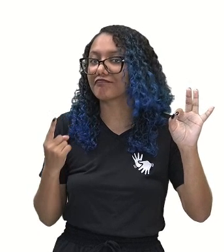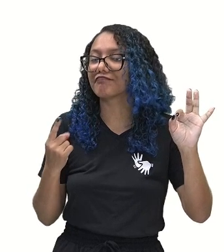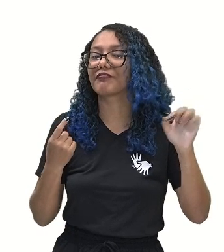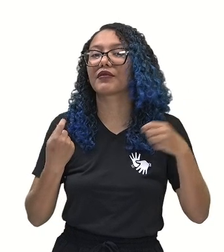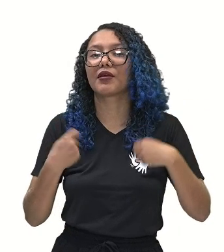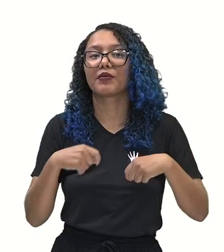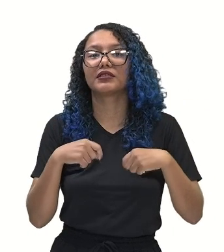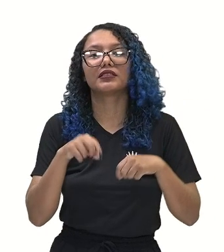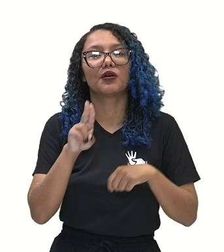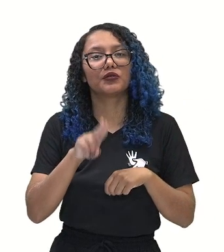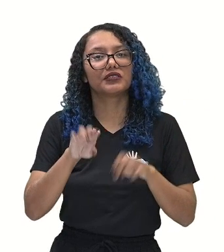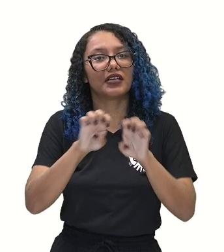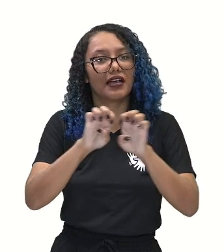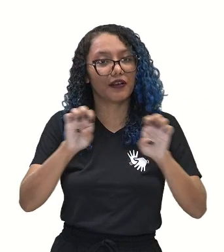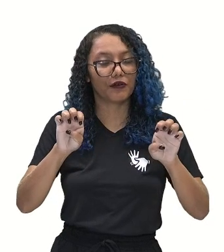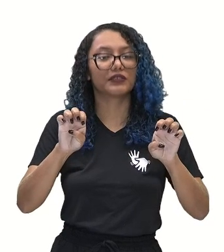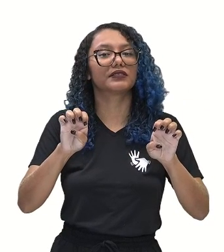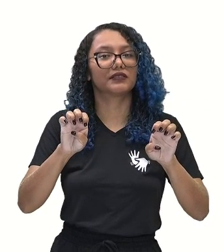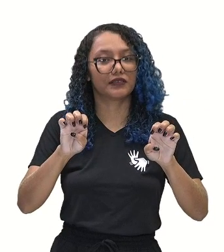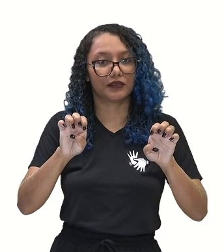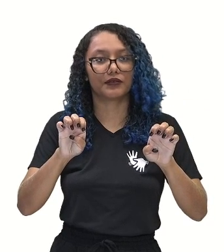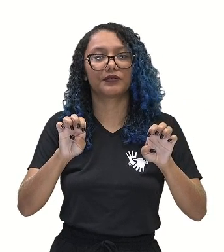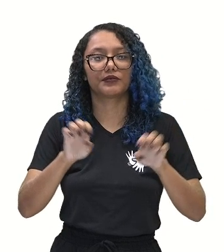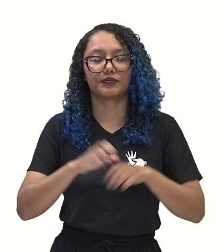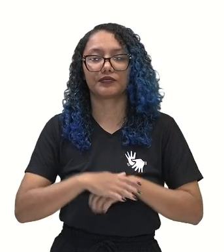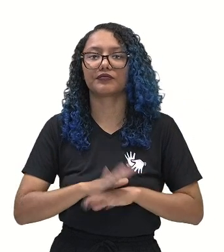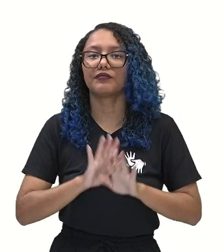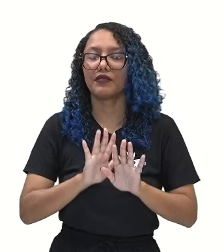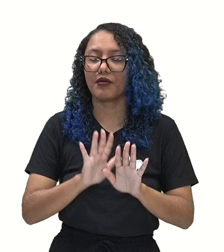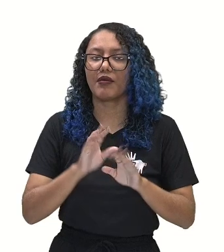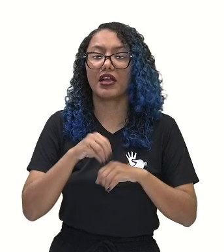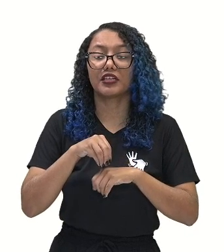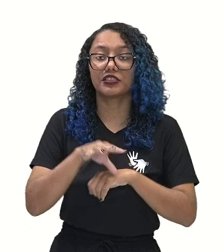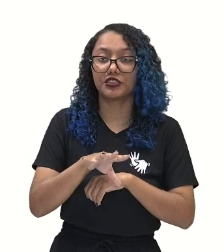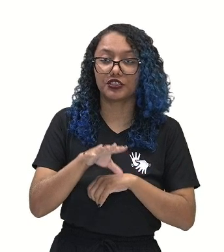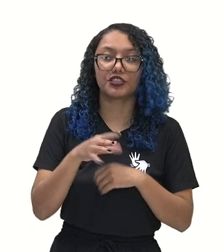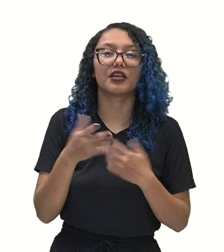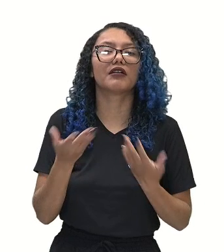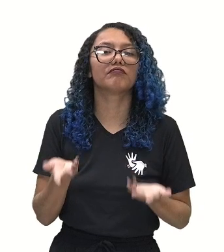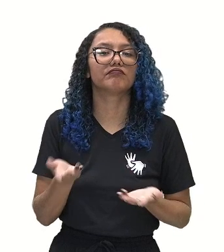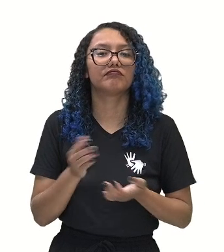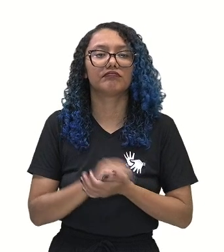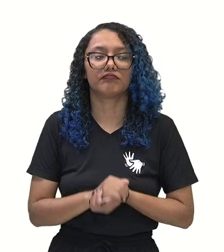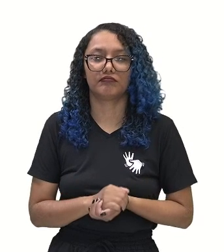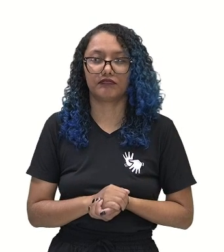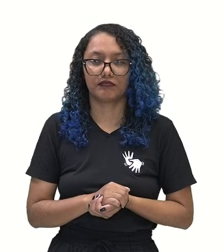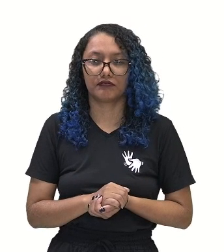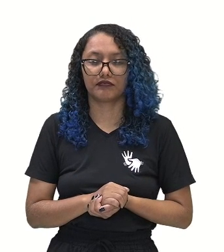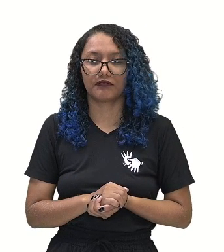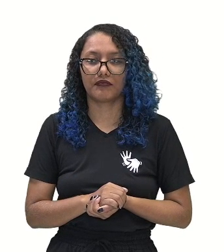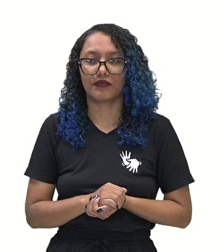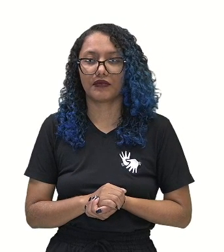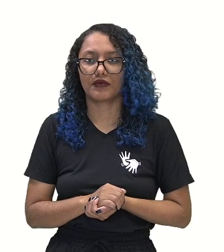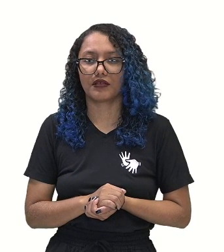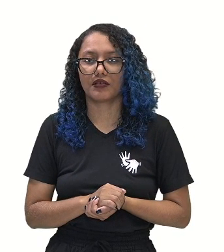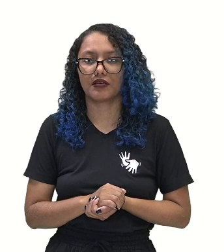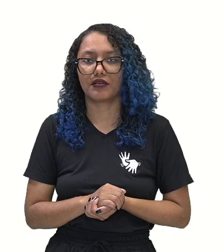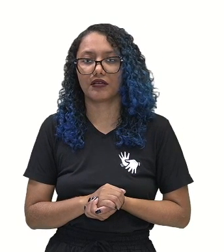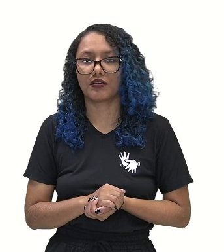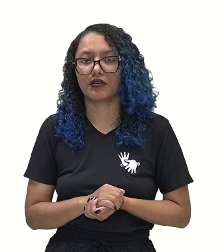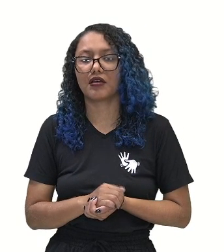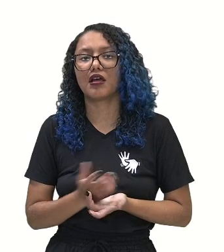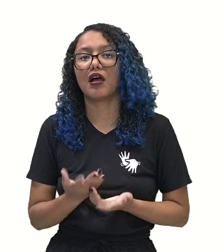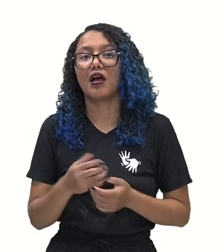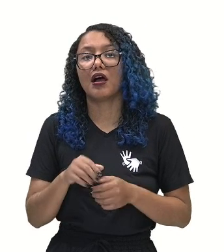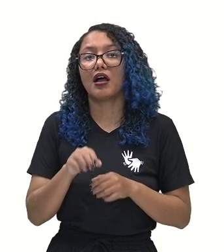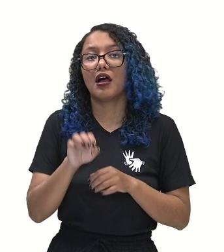utilizar o teorema de Pitágoras. Mas a dica aqui é justamente essa, é não utilizar esse